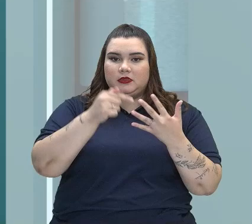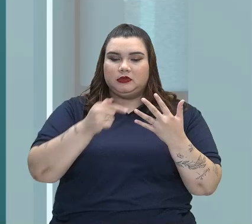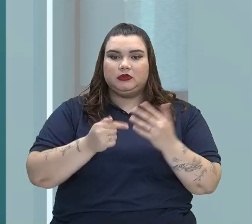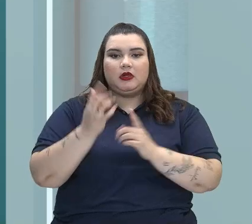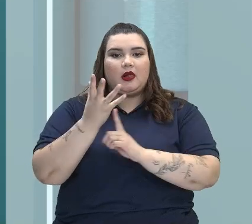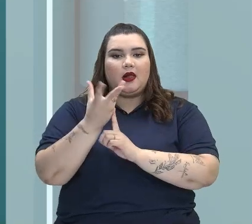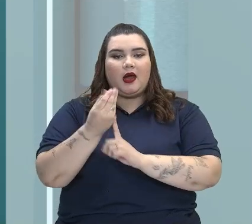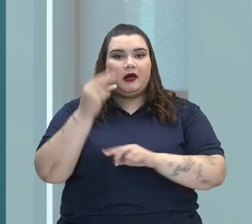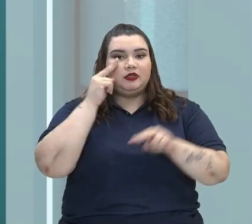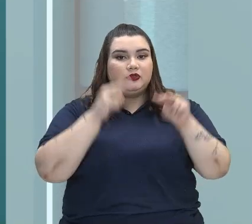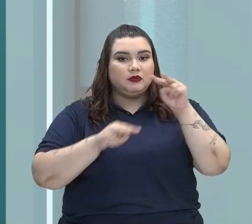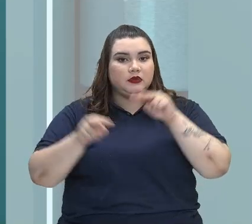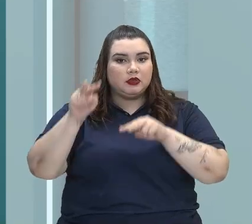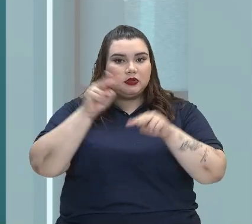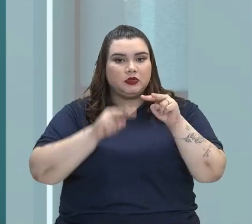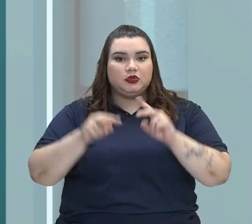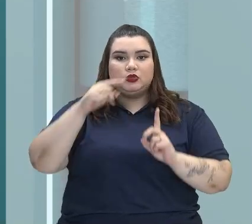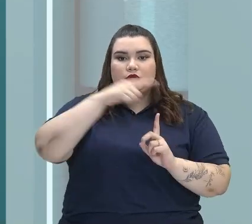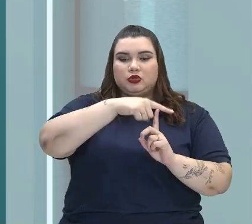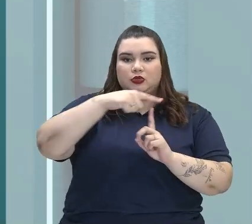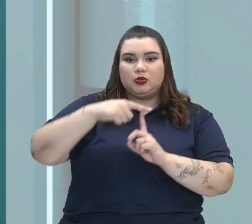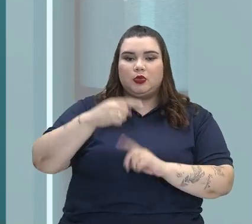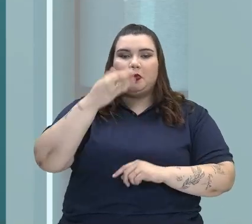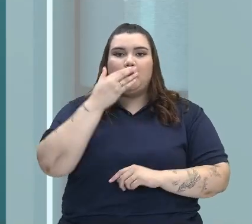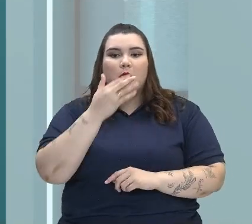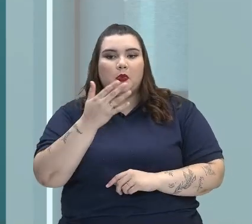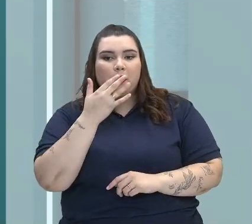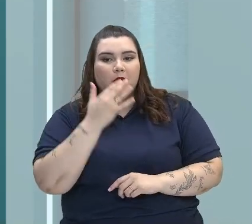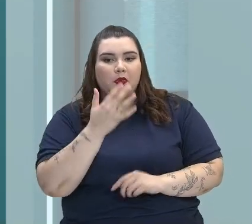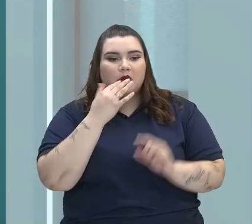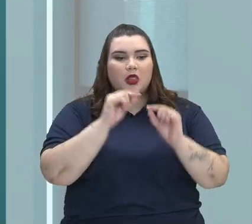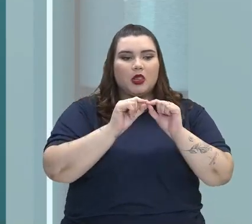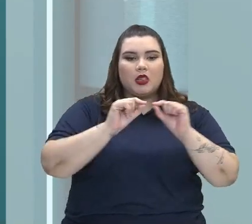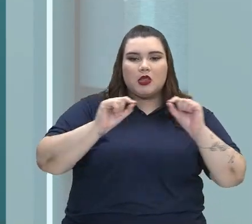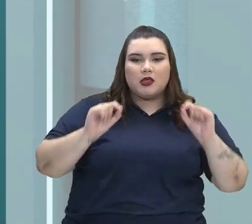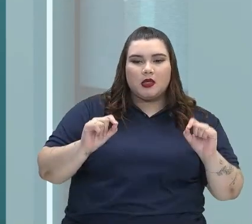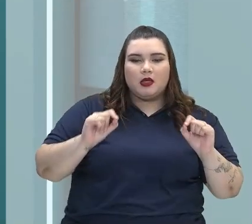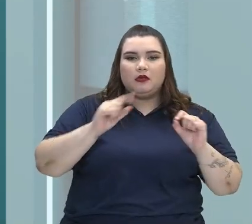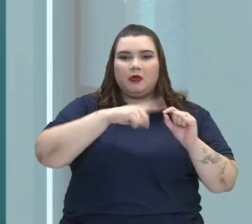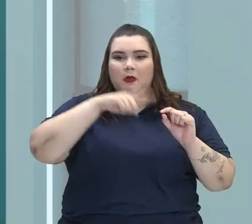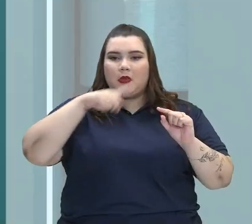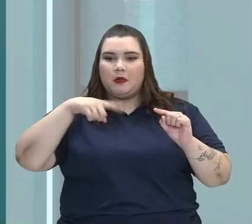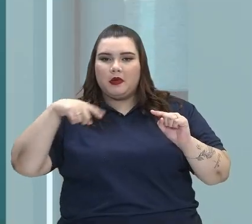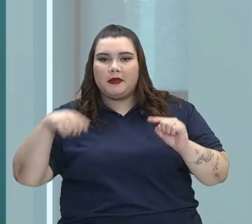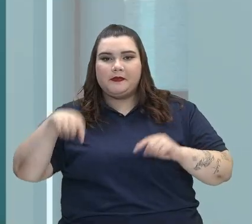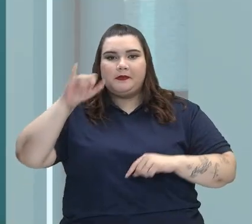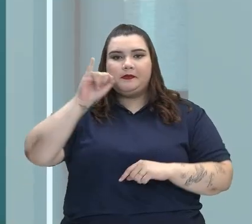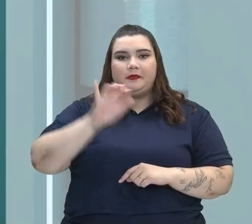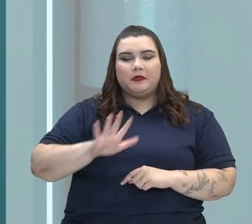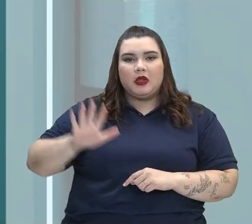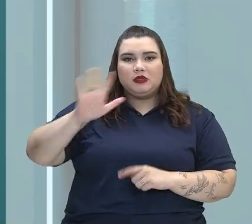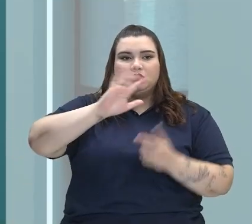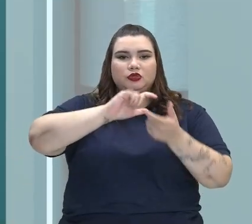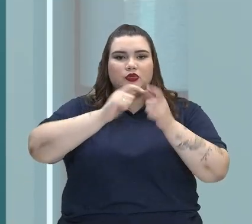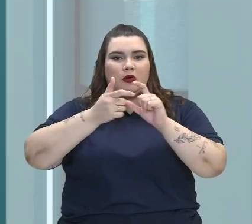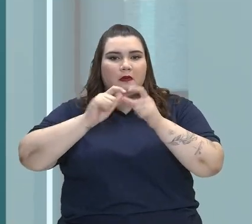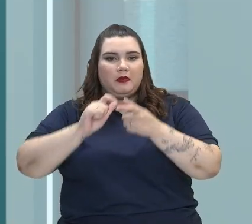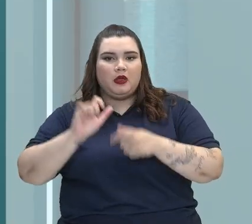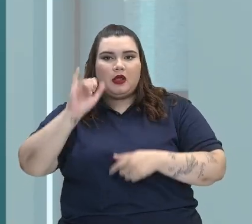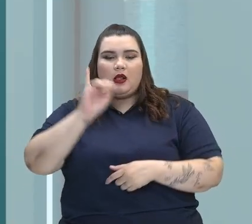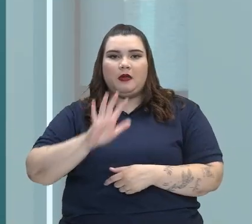artes visuais, das formas, das cores, das linhas, da imagem geométrica, da